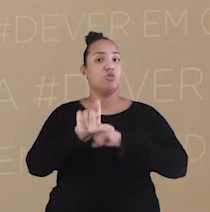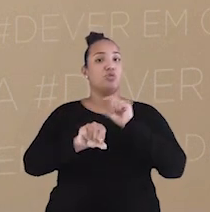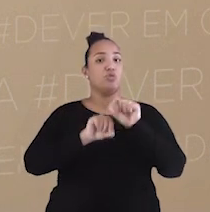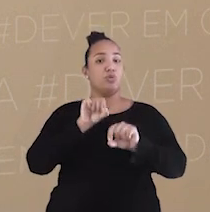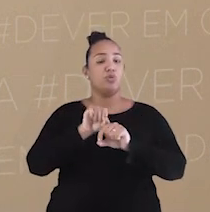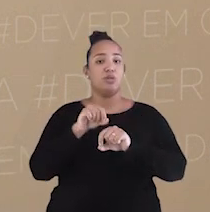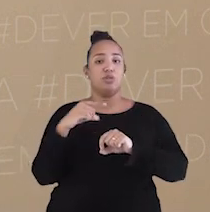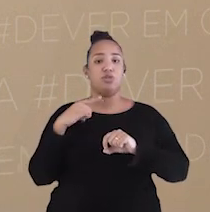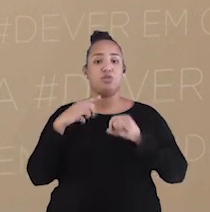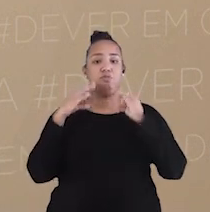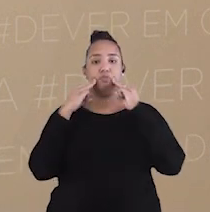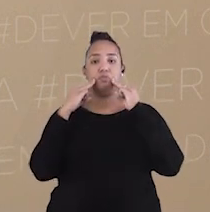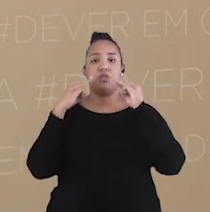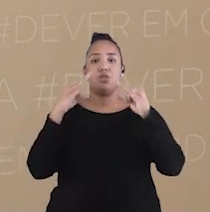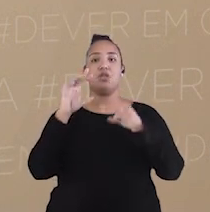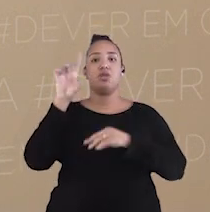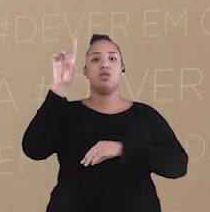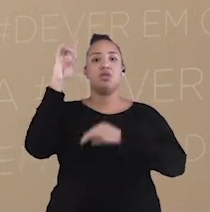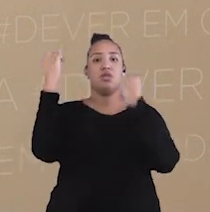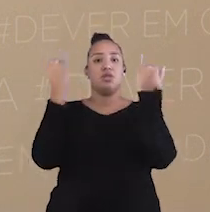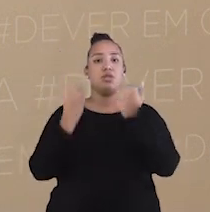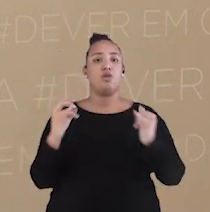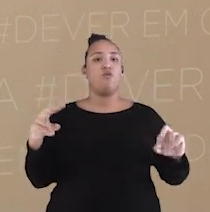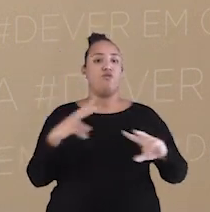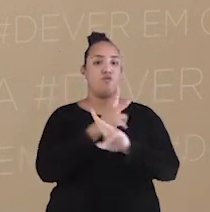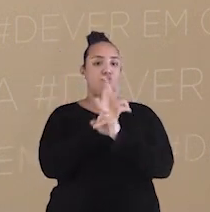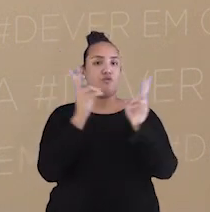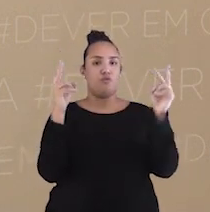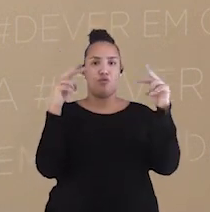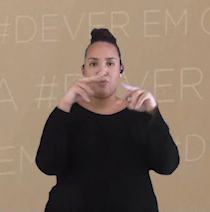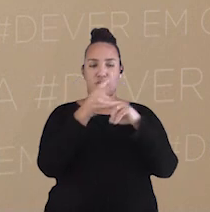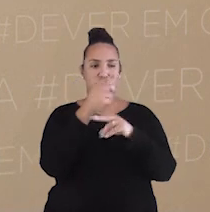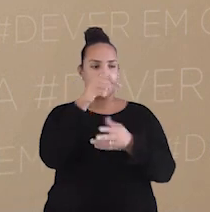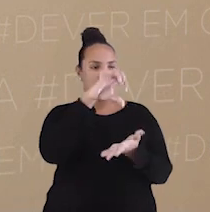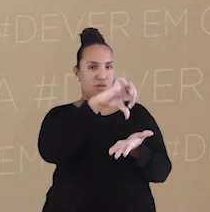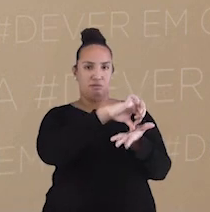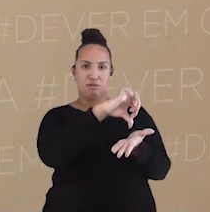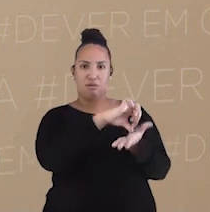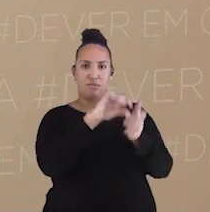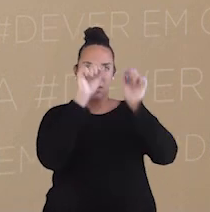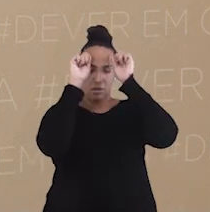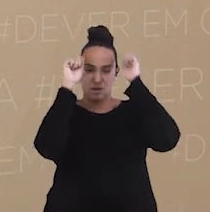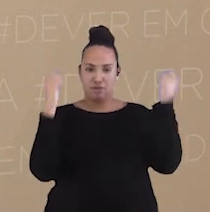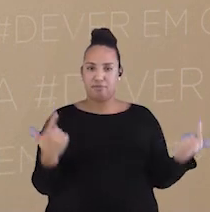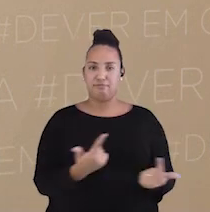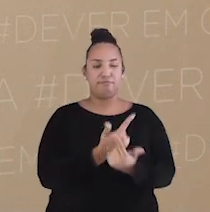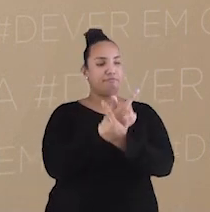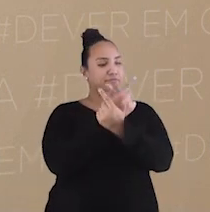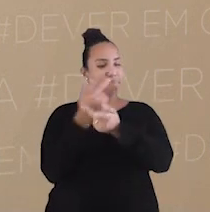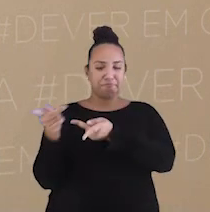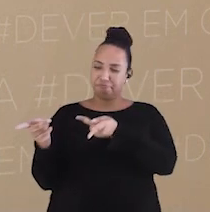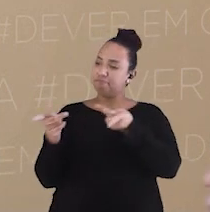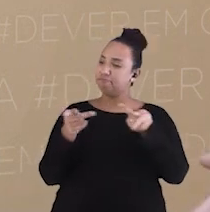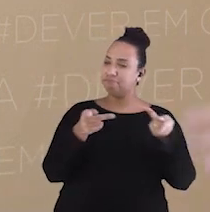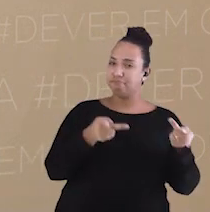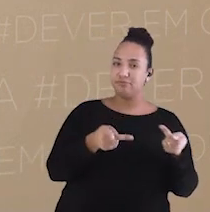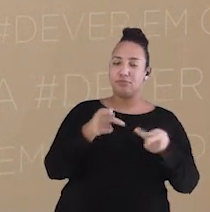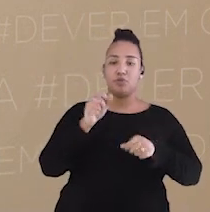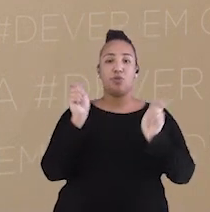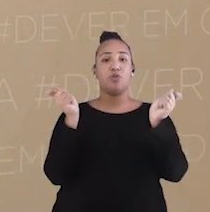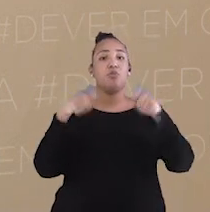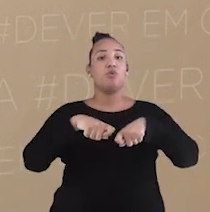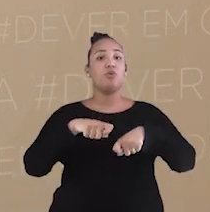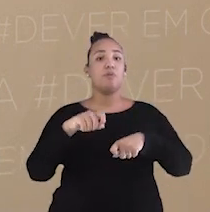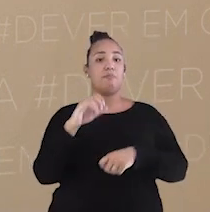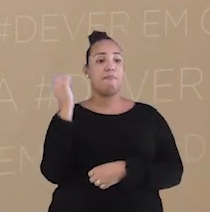por um mensageiro do deus do vento. Foi muito bem recebido na capital asteca e, quando teve a oportunidade,